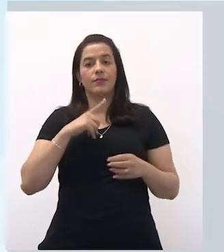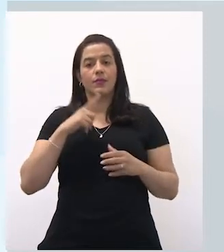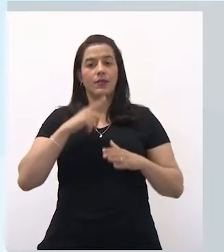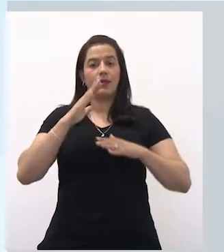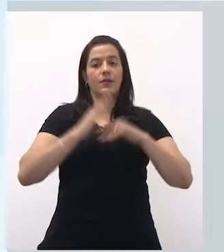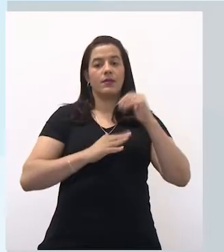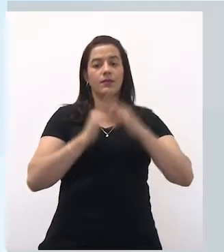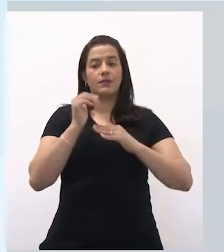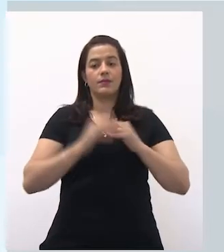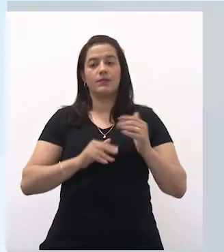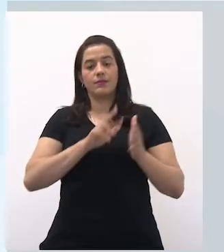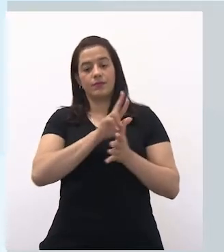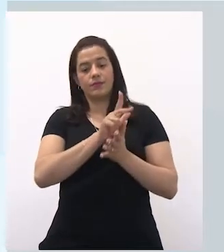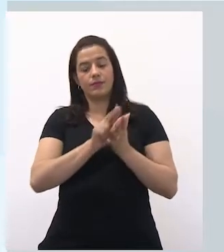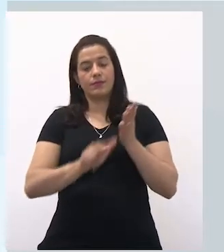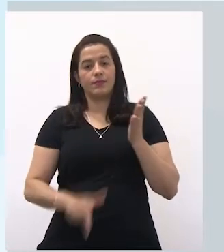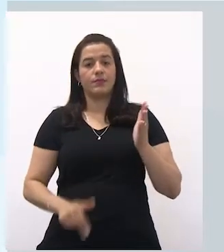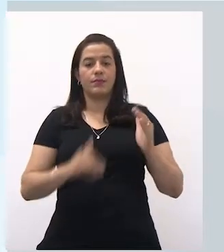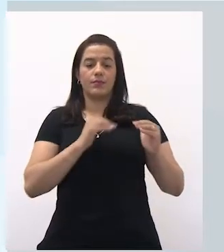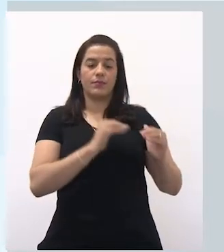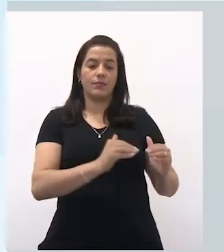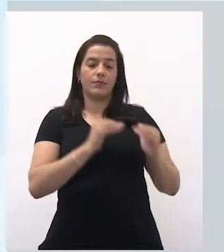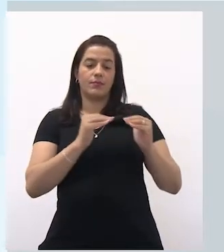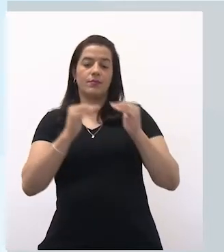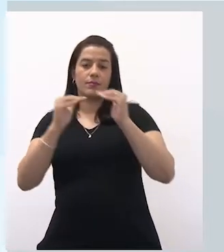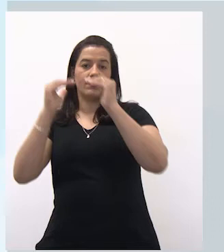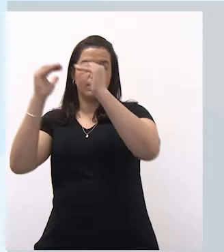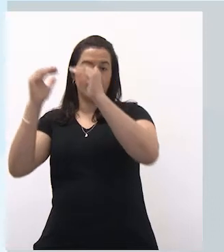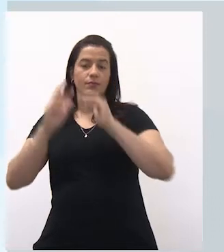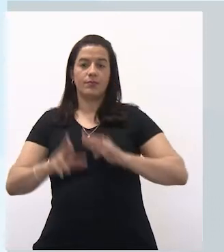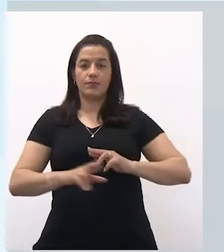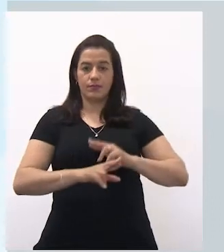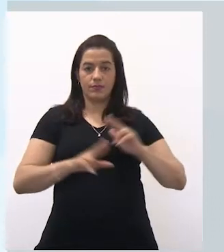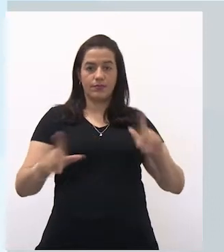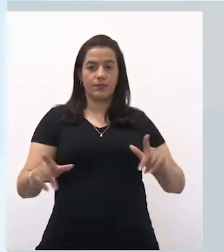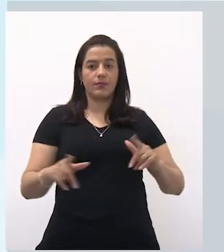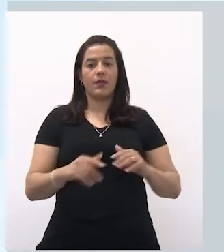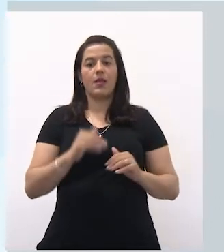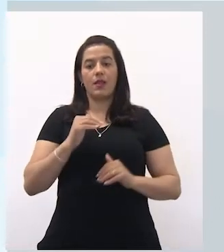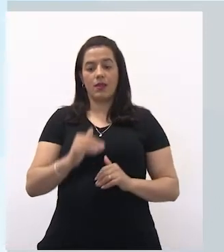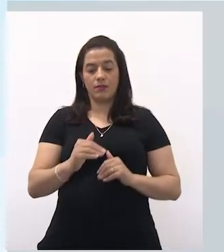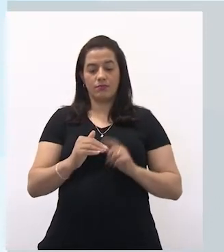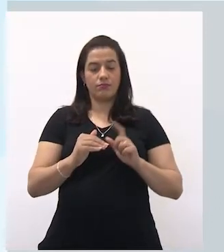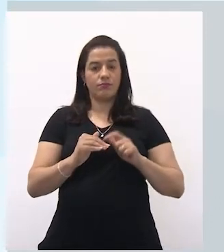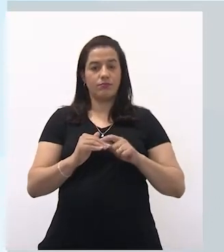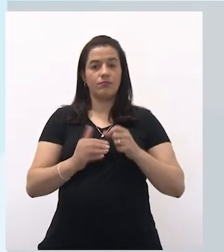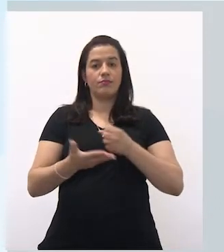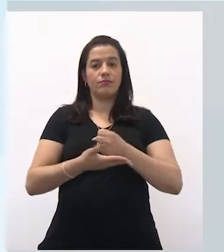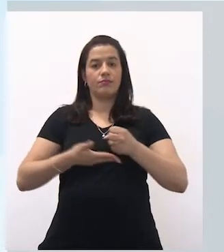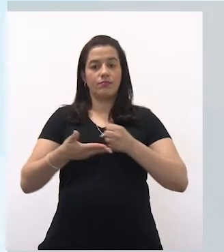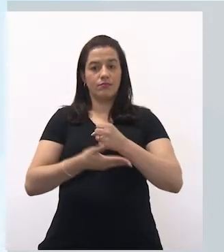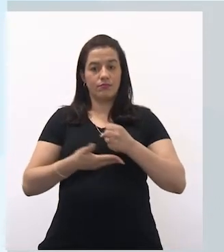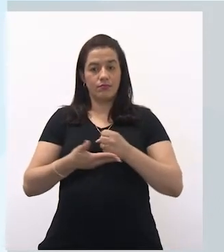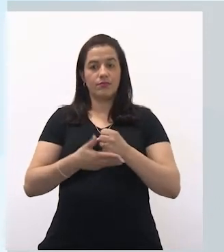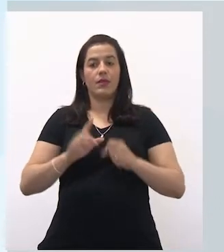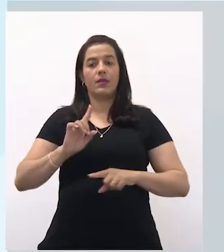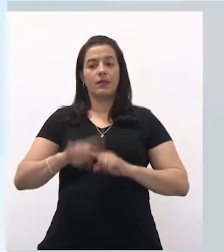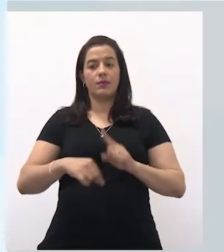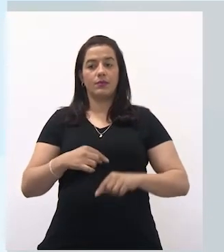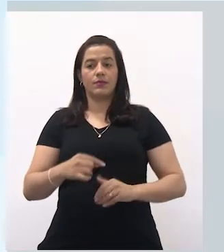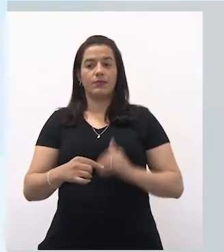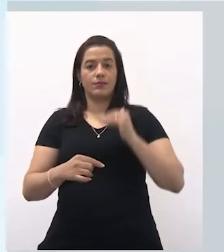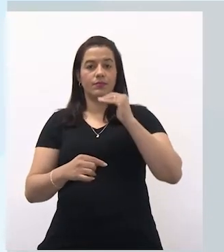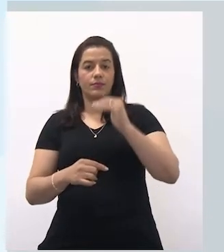ela pode ter níveis de proficiências diferentes. Ela começa com o nível básico, vai para o nível proficiente